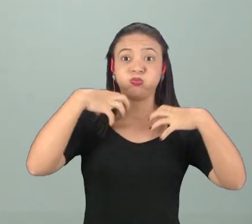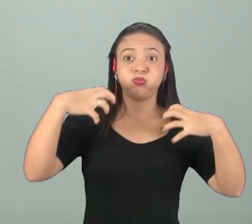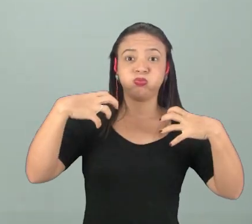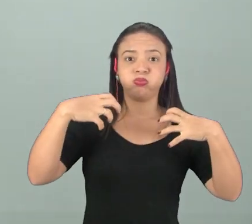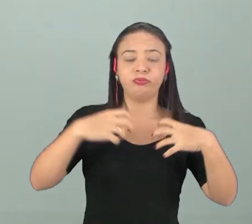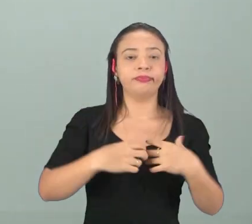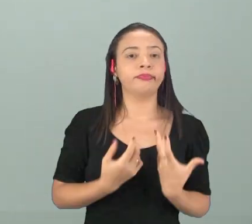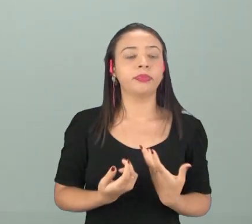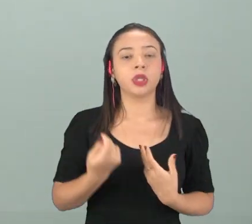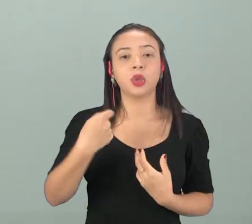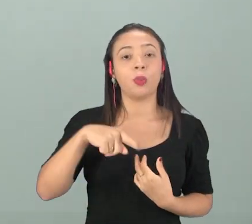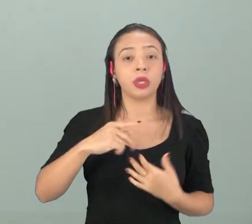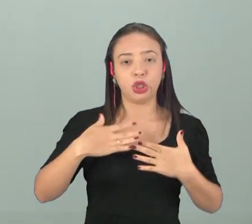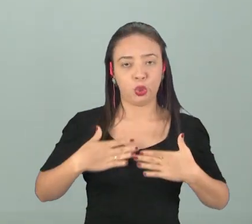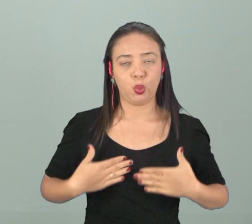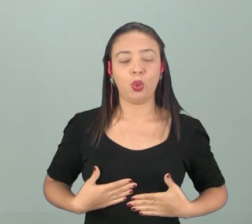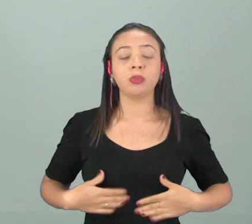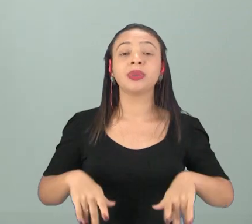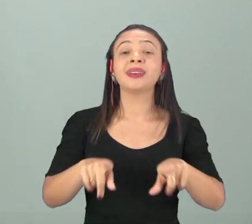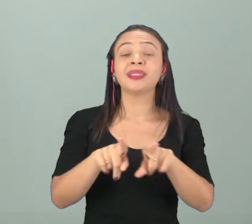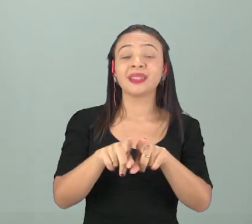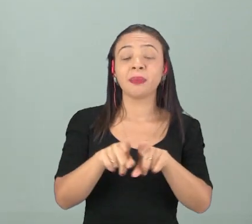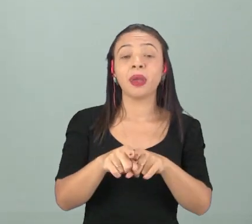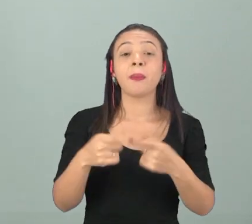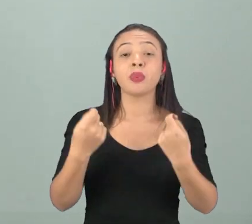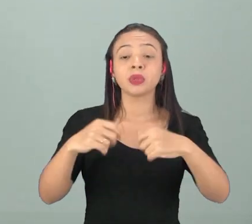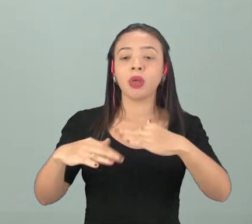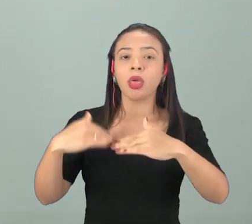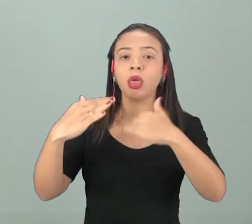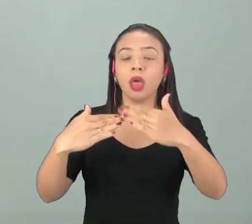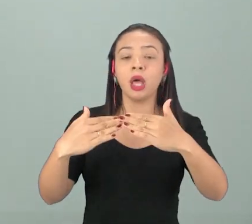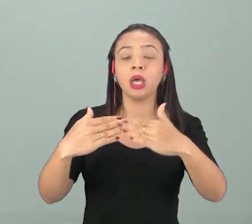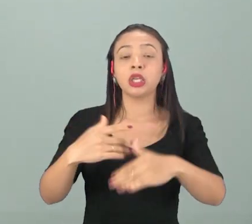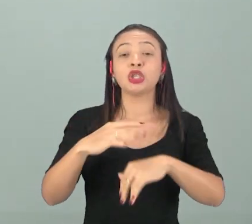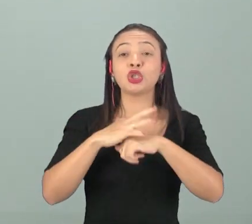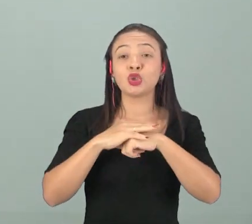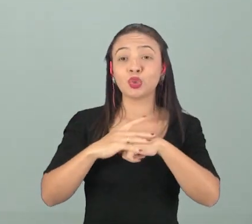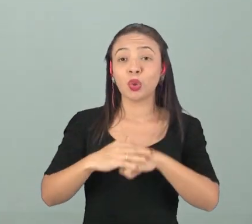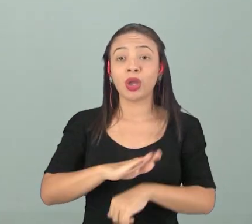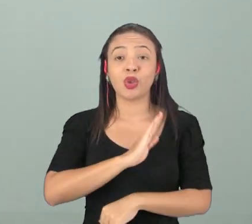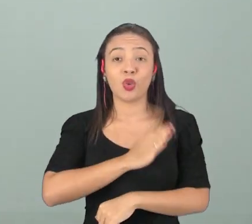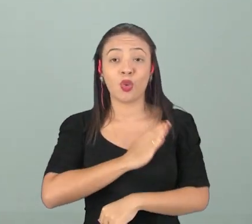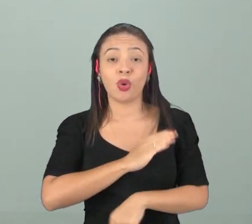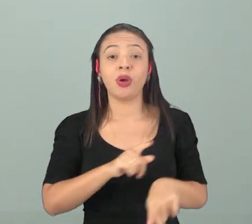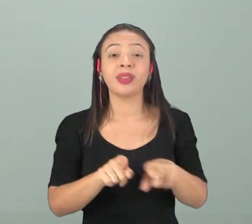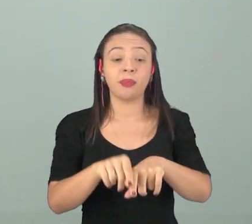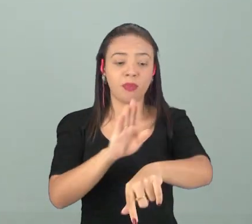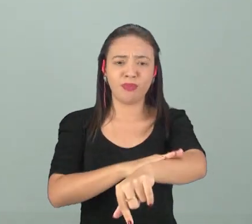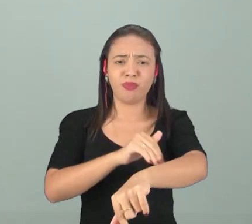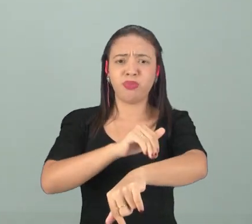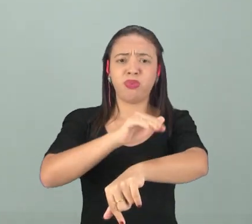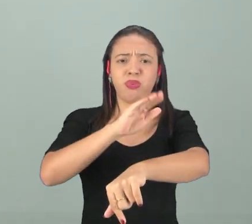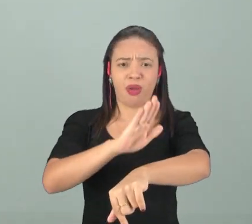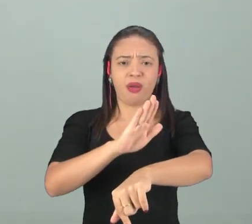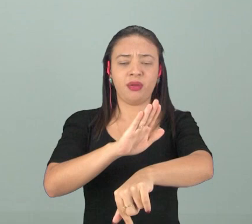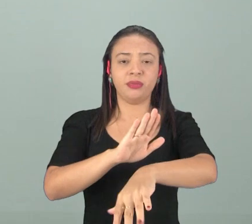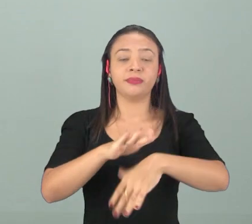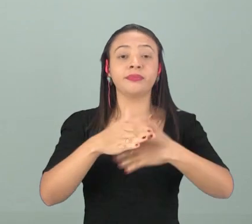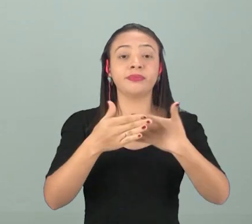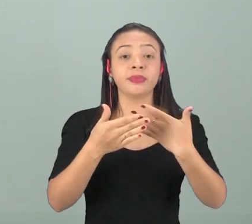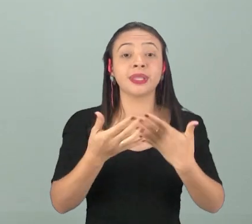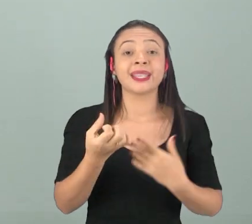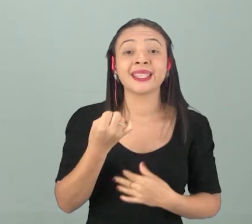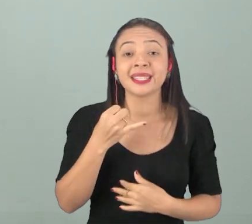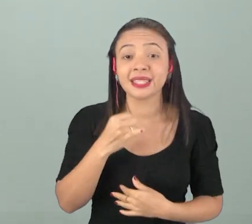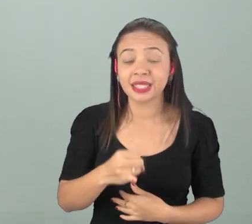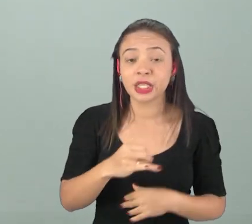corpo necessita. Pode desenvolver também doenças cardiovasculares e doenças relacionadas à pressão arterial. Quando a